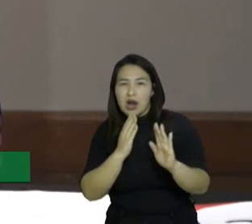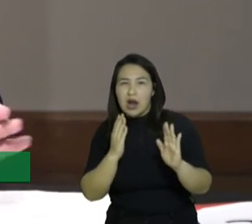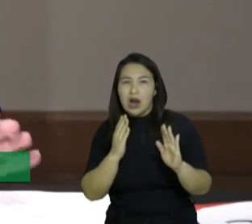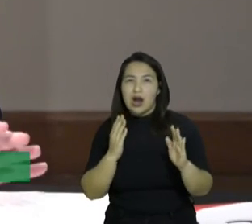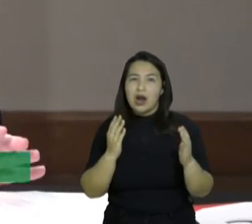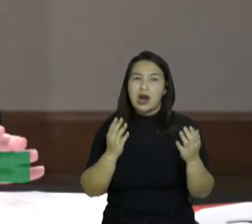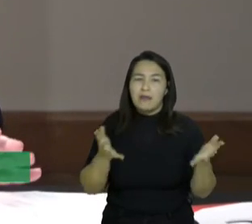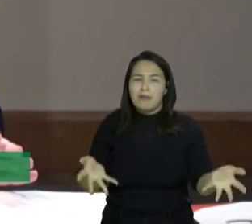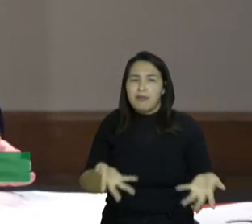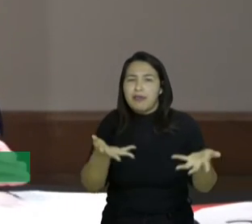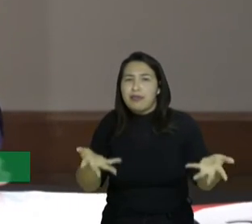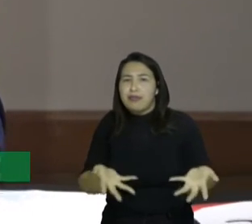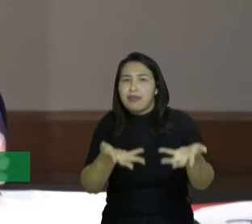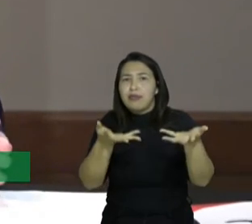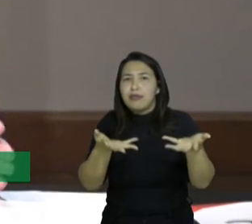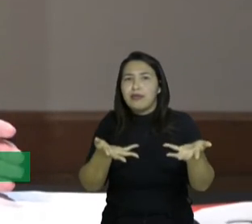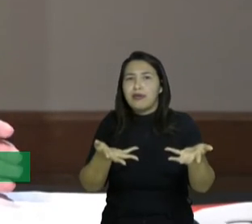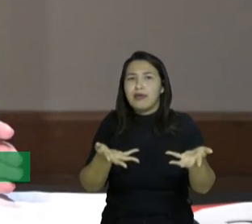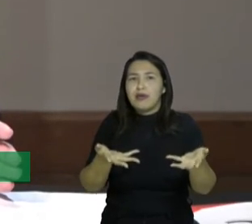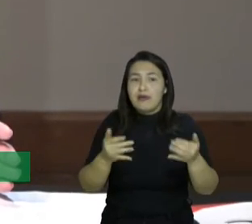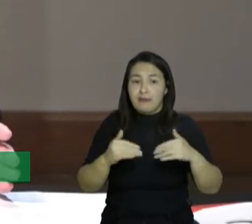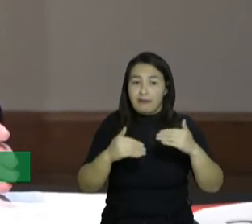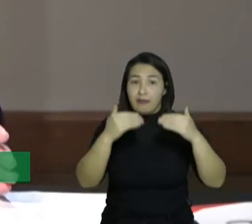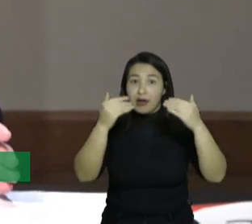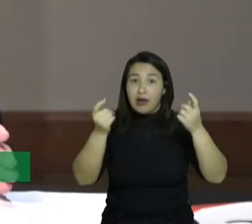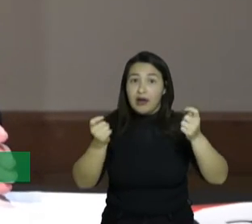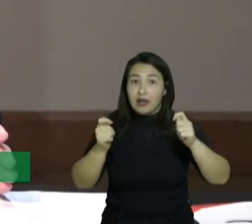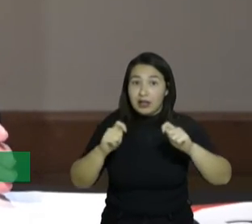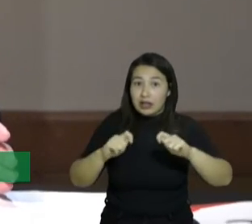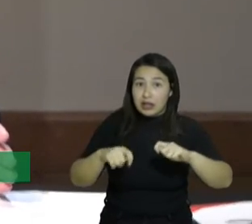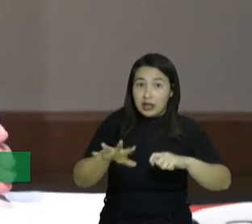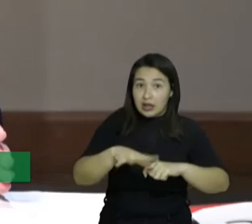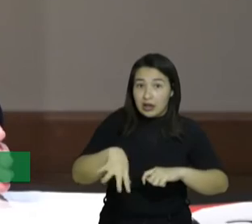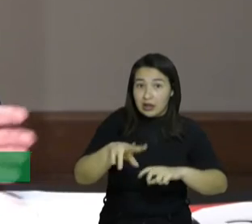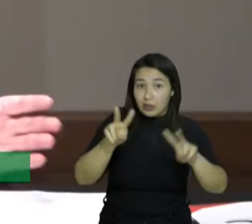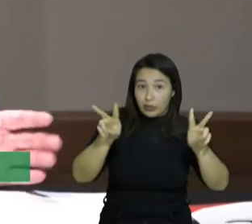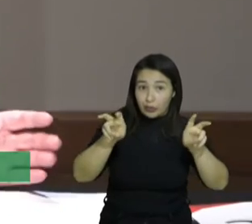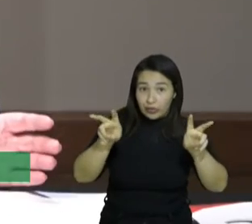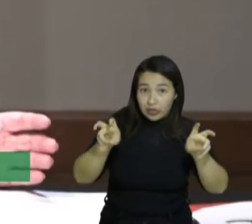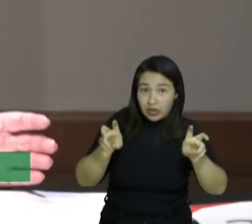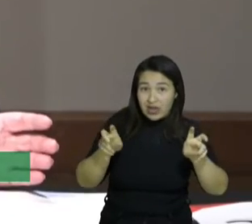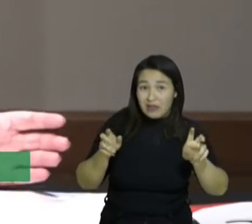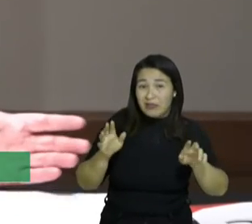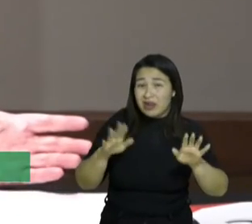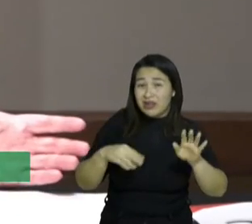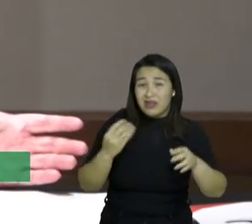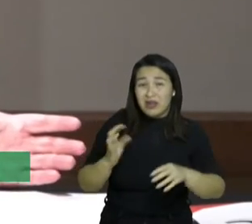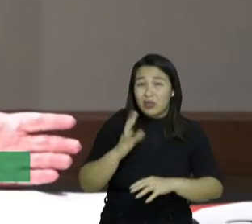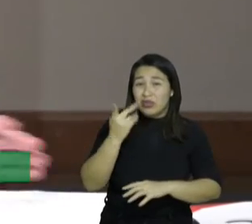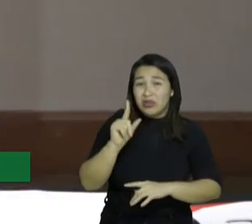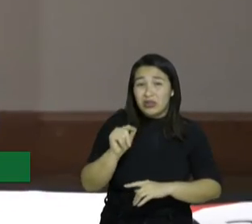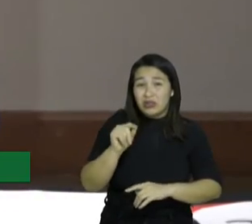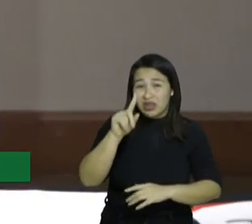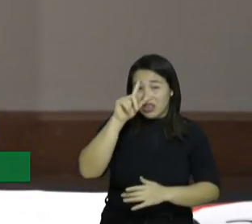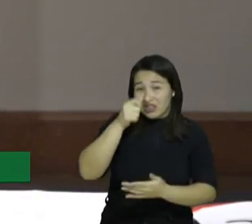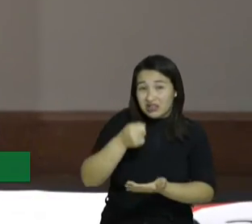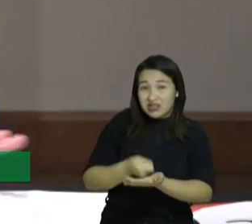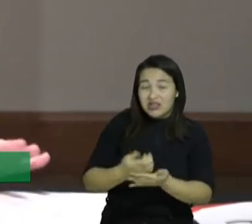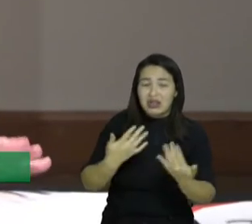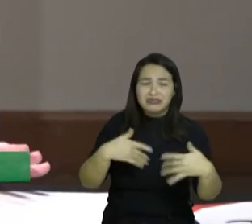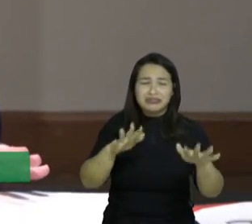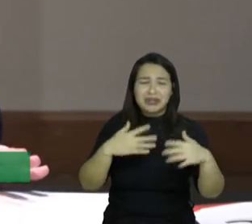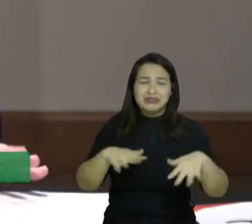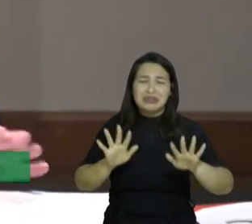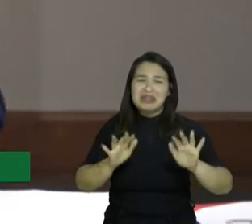estimular que se evolua em cada um desses assuntos isso acaba sendo uma decisão a decisão de deixar tudo como